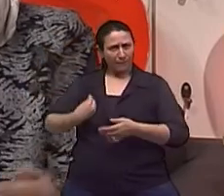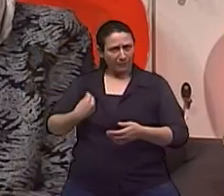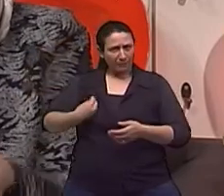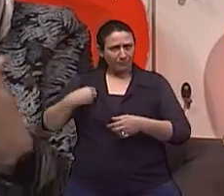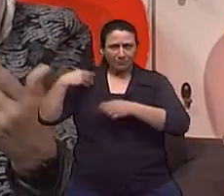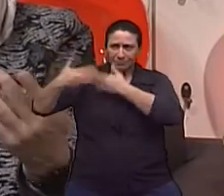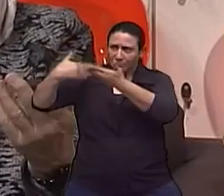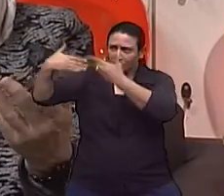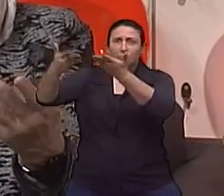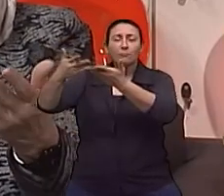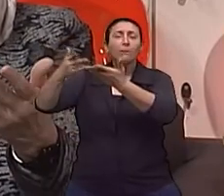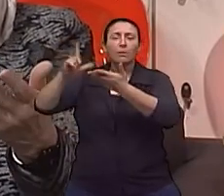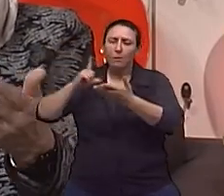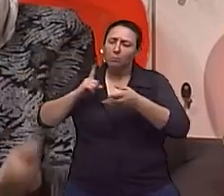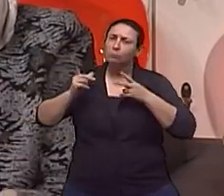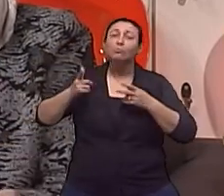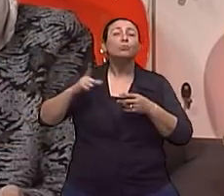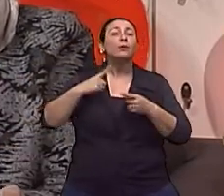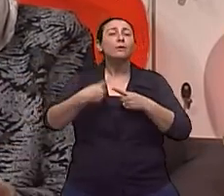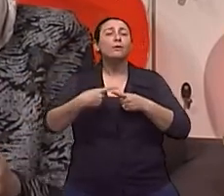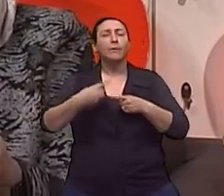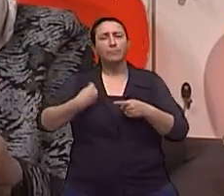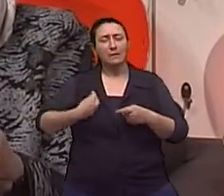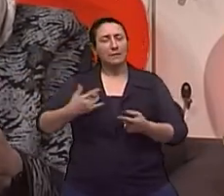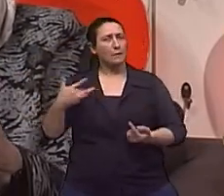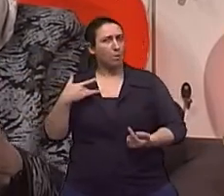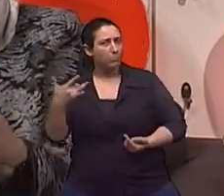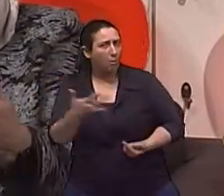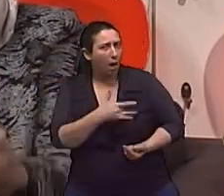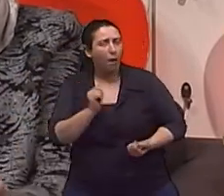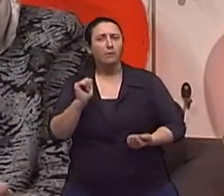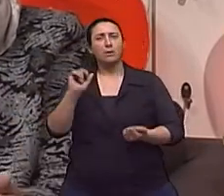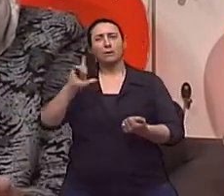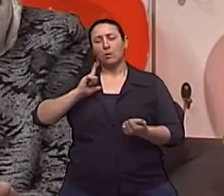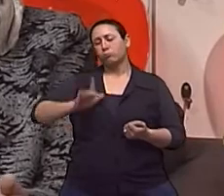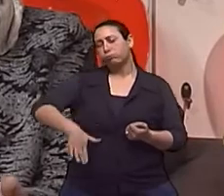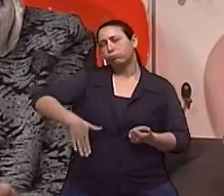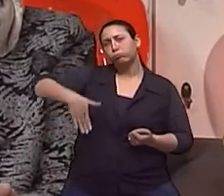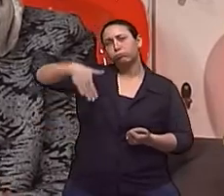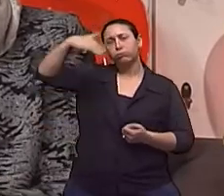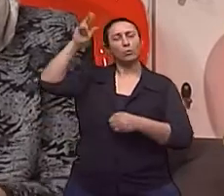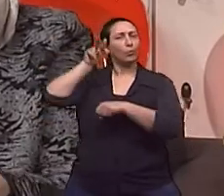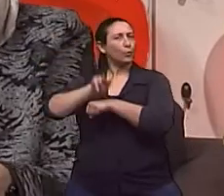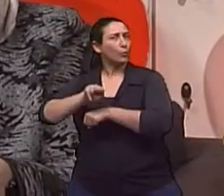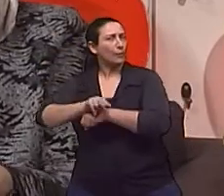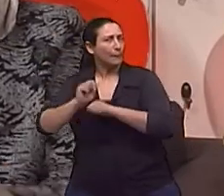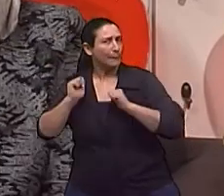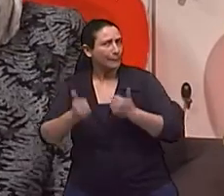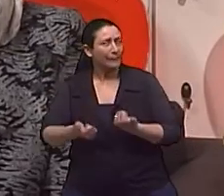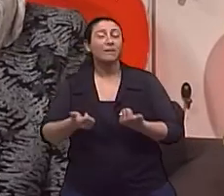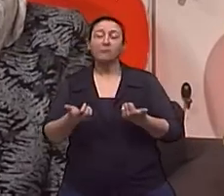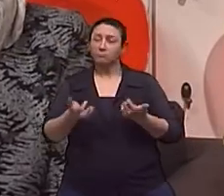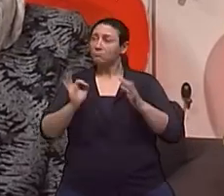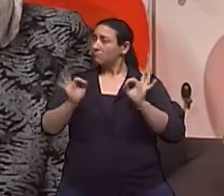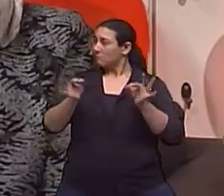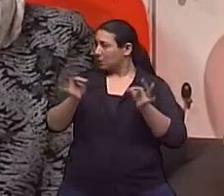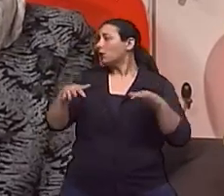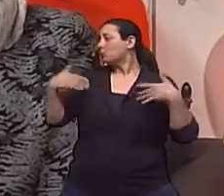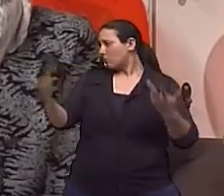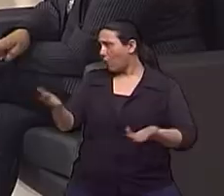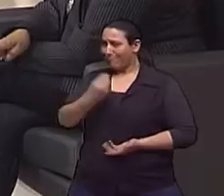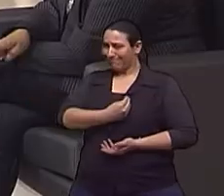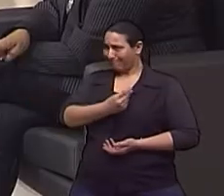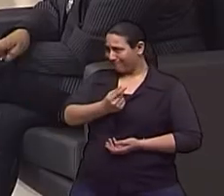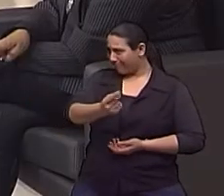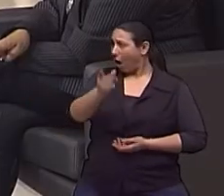porque porque elas têm uma vida mais saudável Elas tiveram uma infância melhor o cuidado da tá direto me ligar nessa lateral